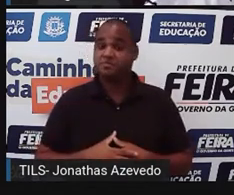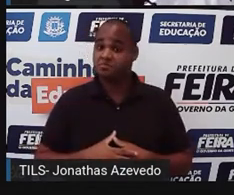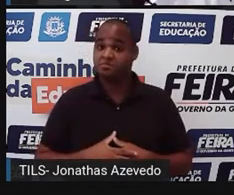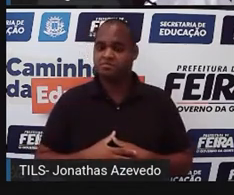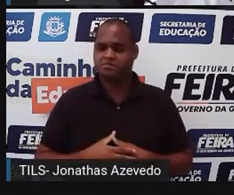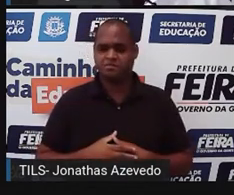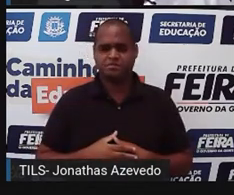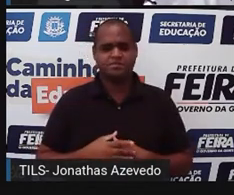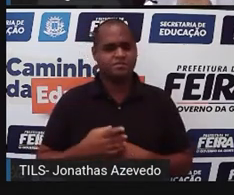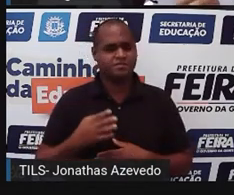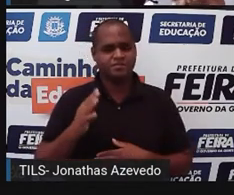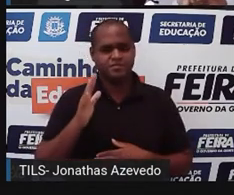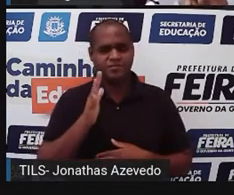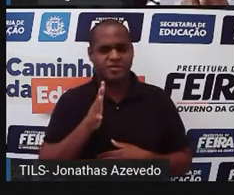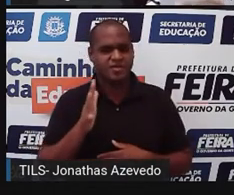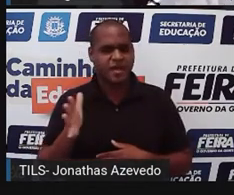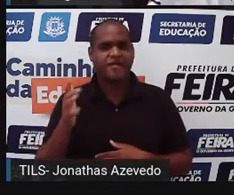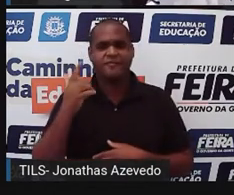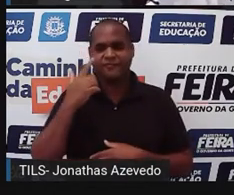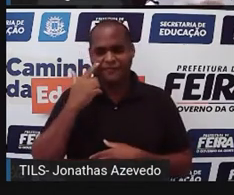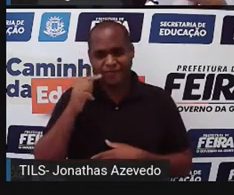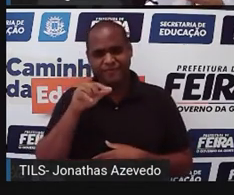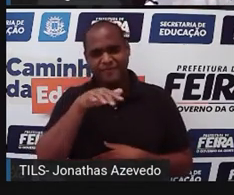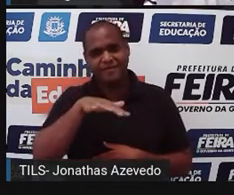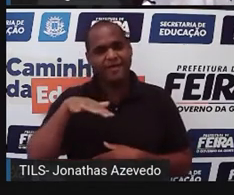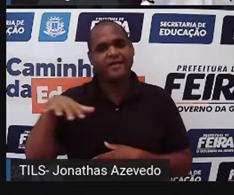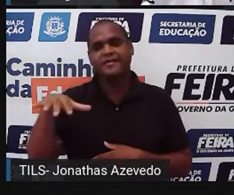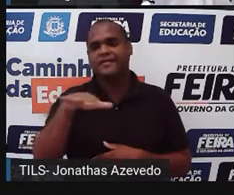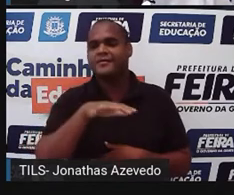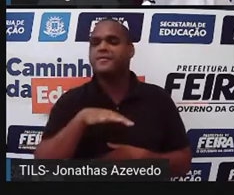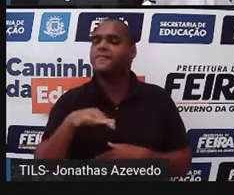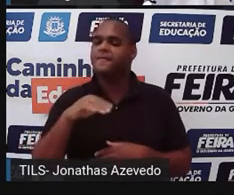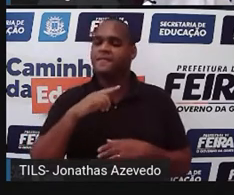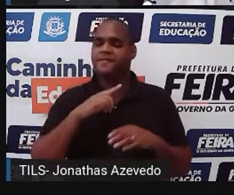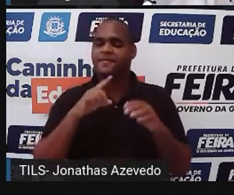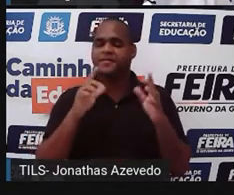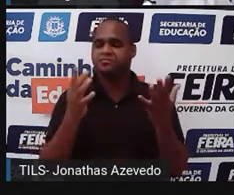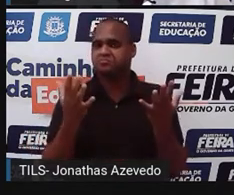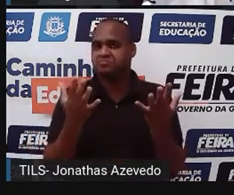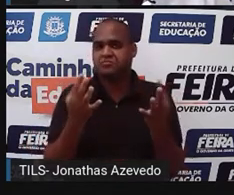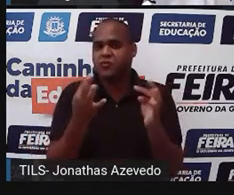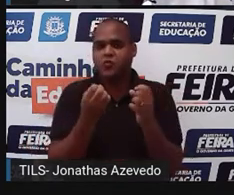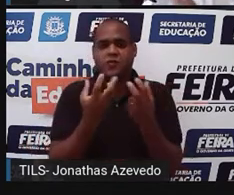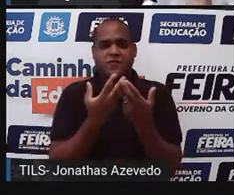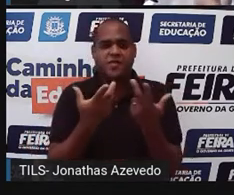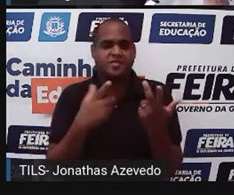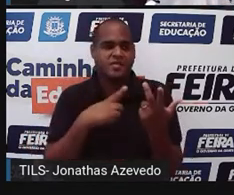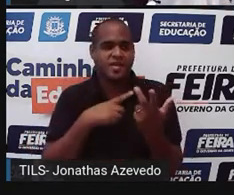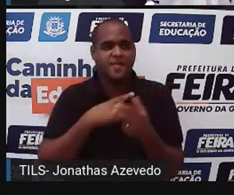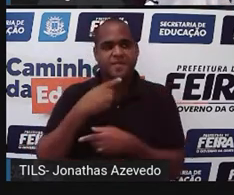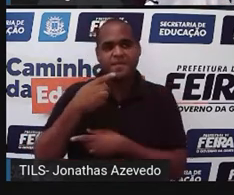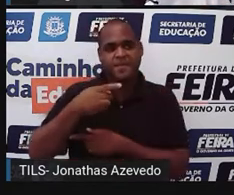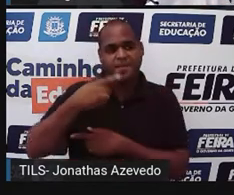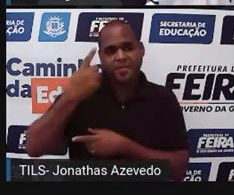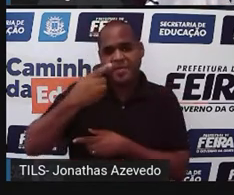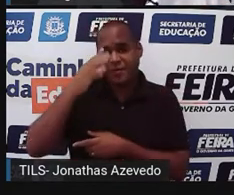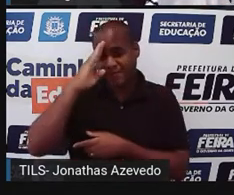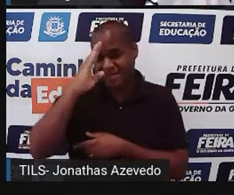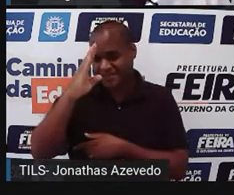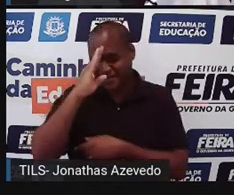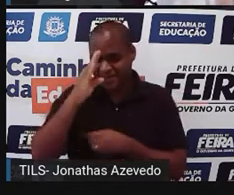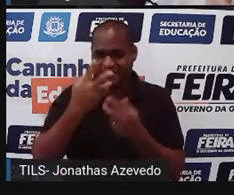já viu né a área de todos nós vamos pensasse nisso nos principais